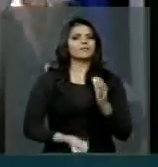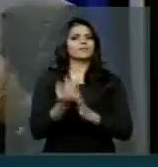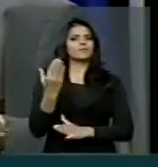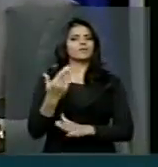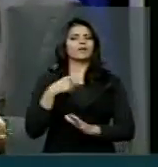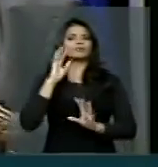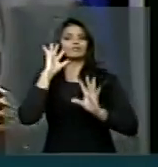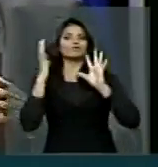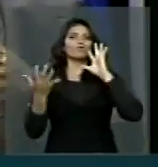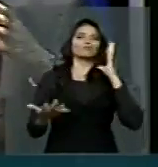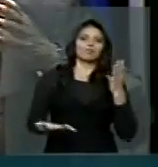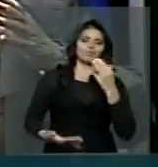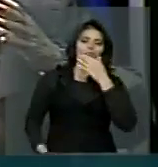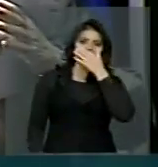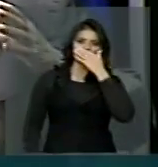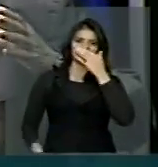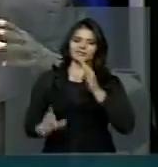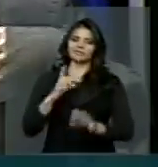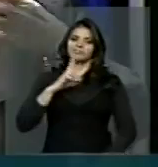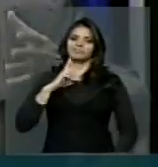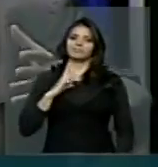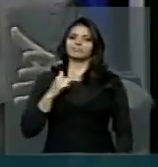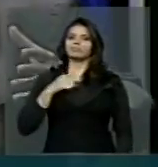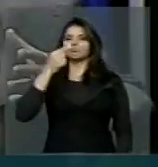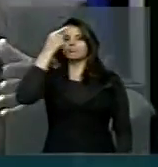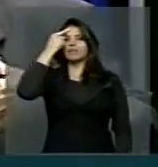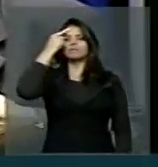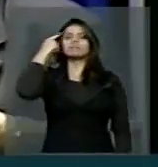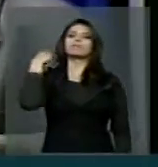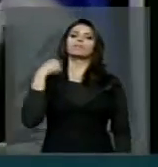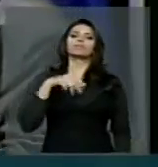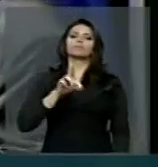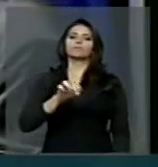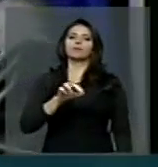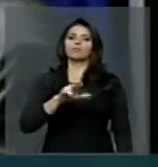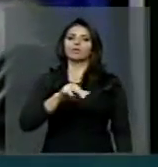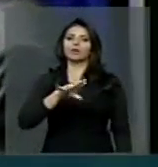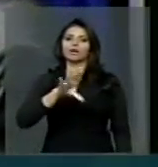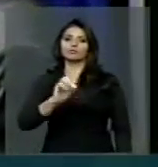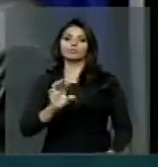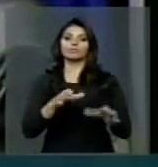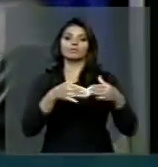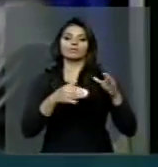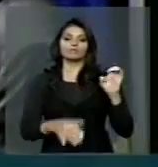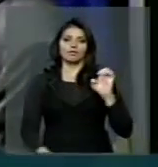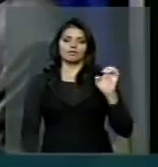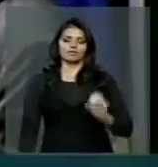uma alternativa que englobasse um pensamento democrático e de esquerda.